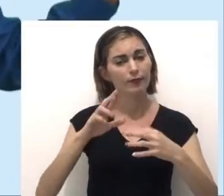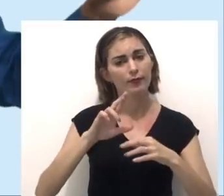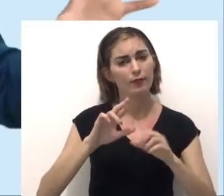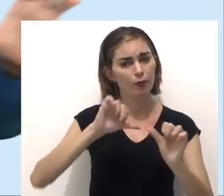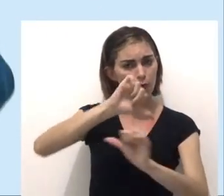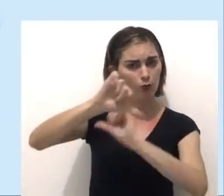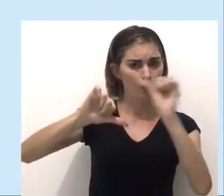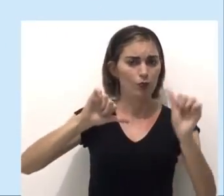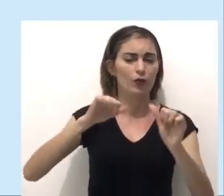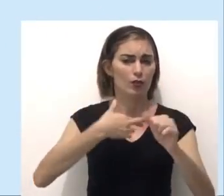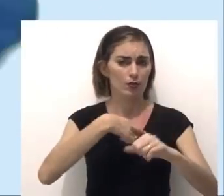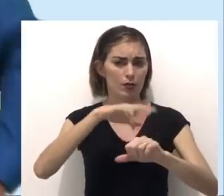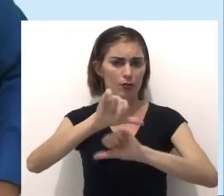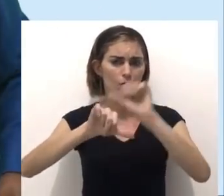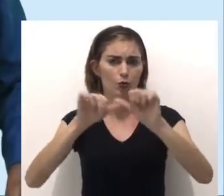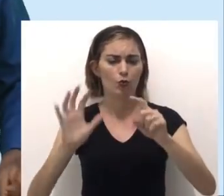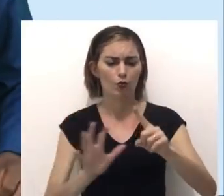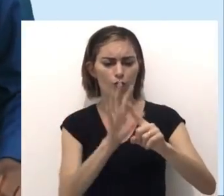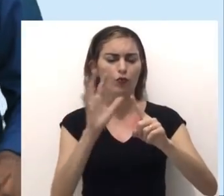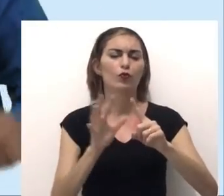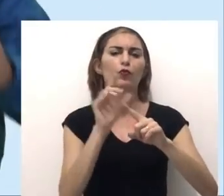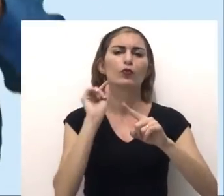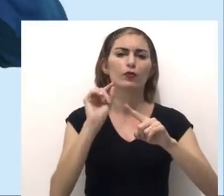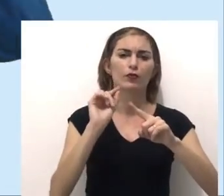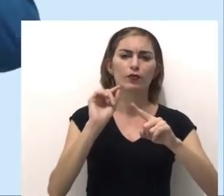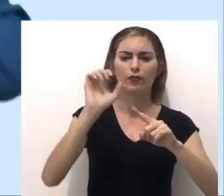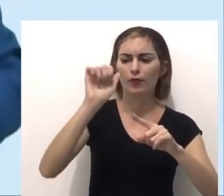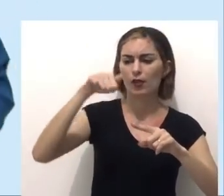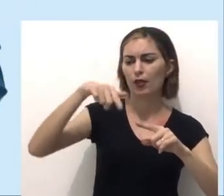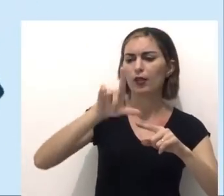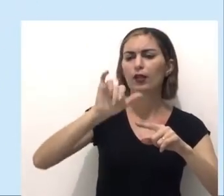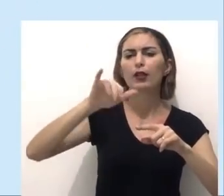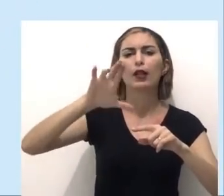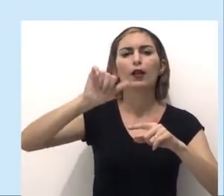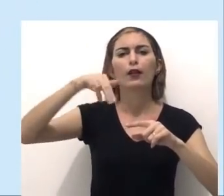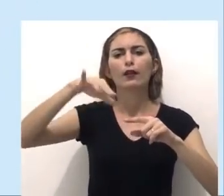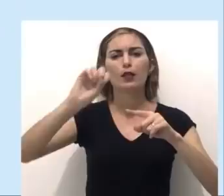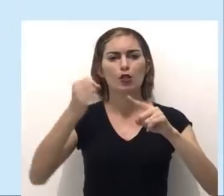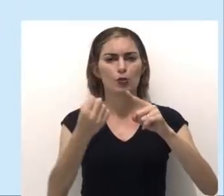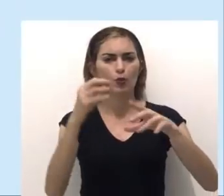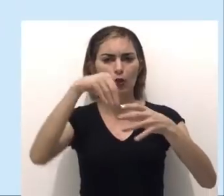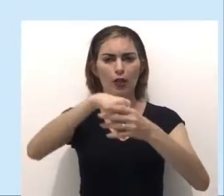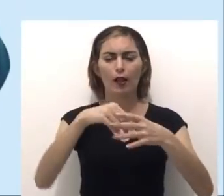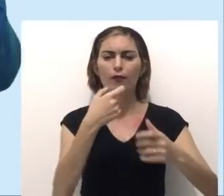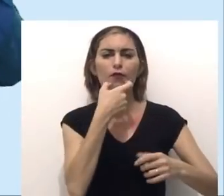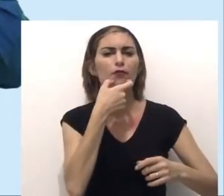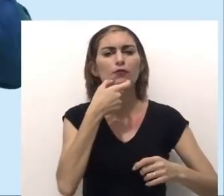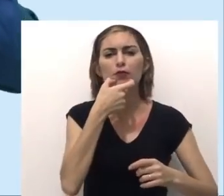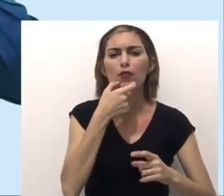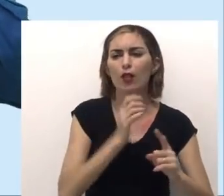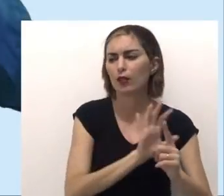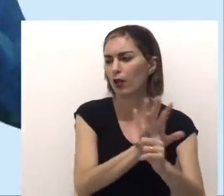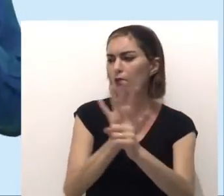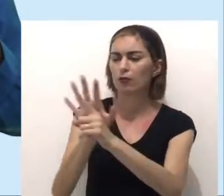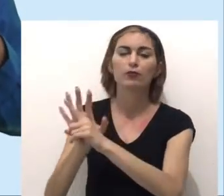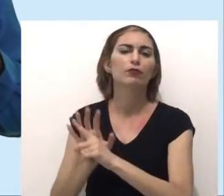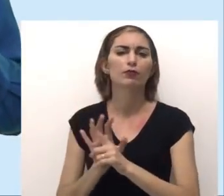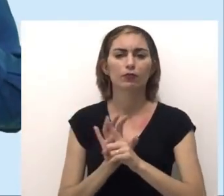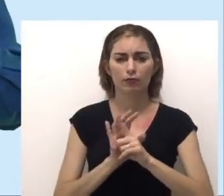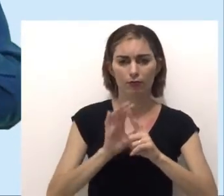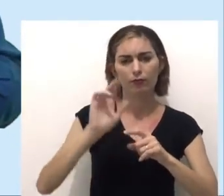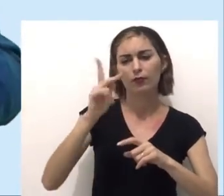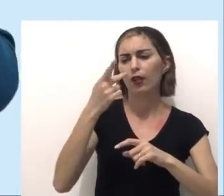voltando à reforma, aí nós temos o quê? A influência de quê? Do anglicanismo dentro da